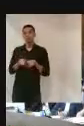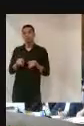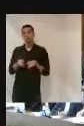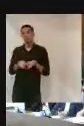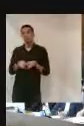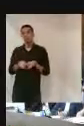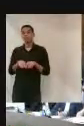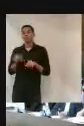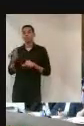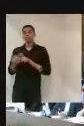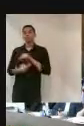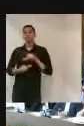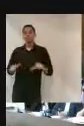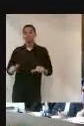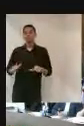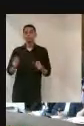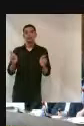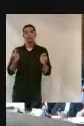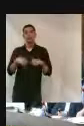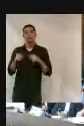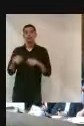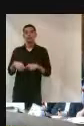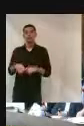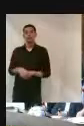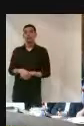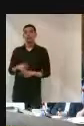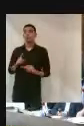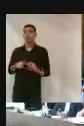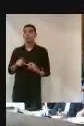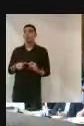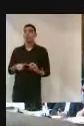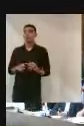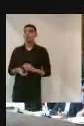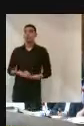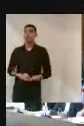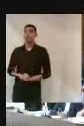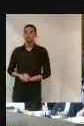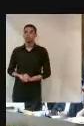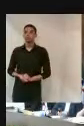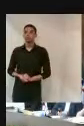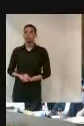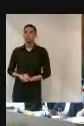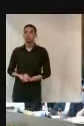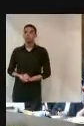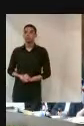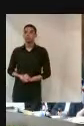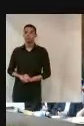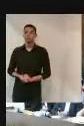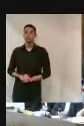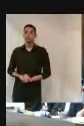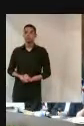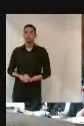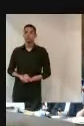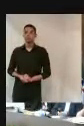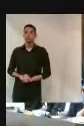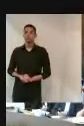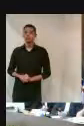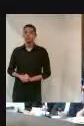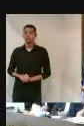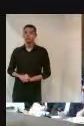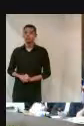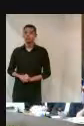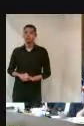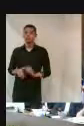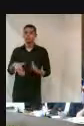resíduos sólidos. Atuar na recuperação de políticas públicas que foram retrocedidas nos últimos 4 anos, como foi dito pelos anteriores palestrantes. Evoluir no processo